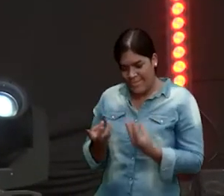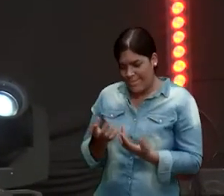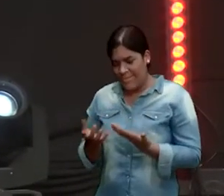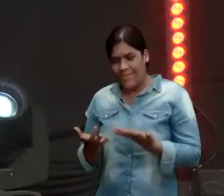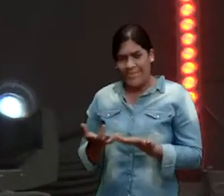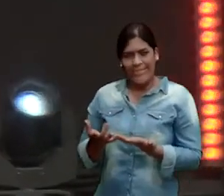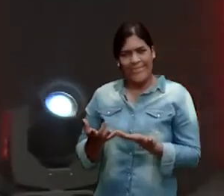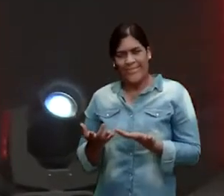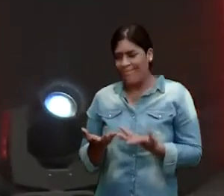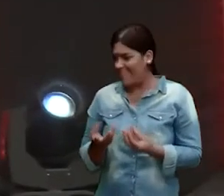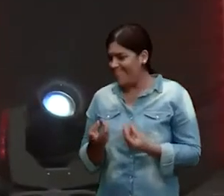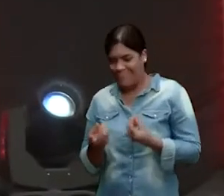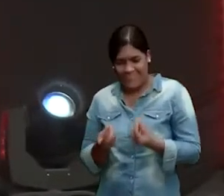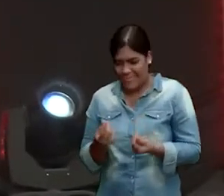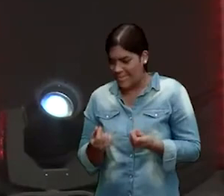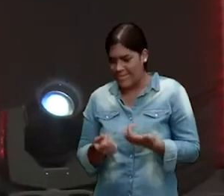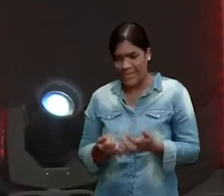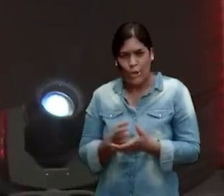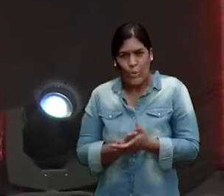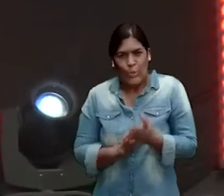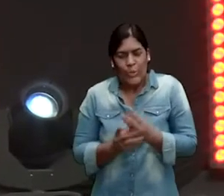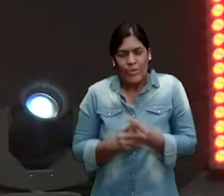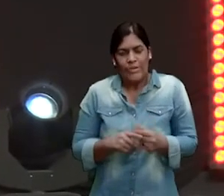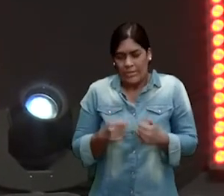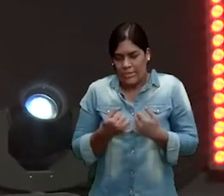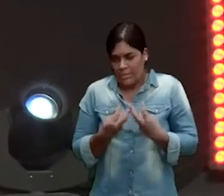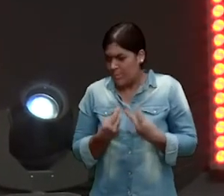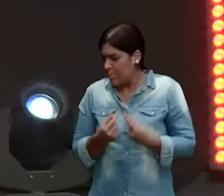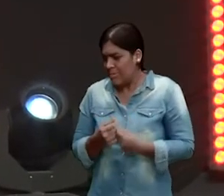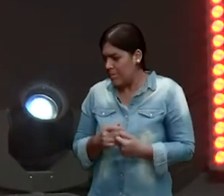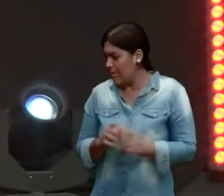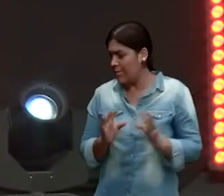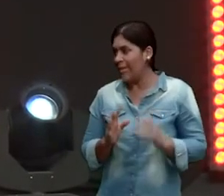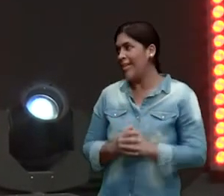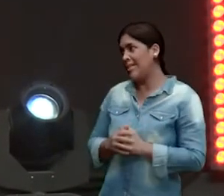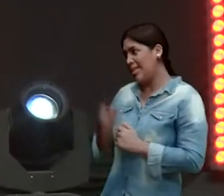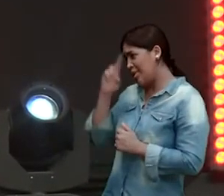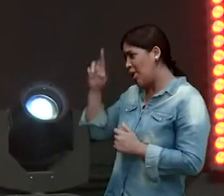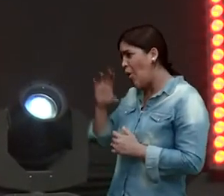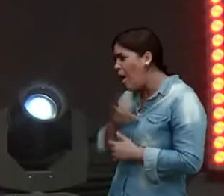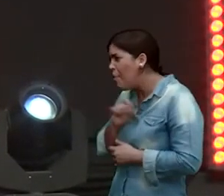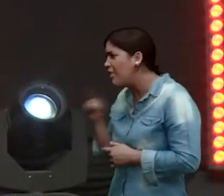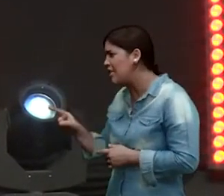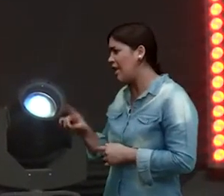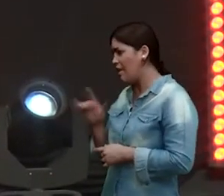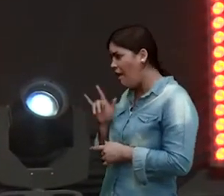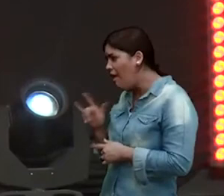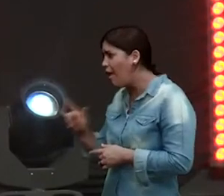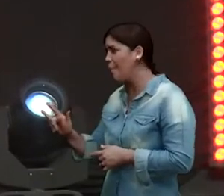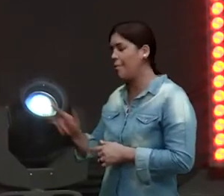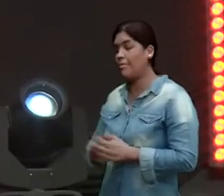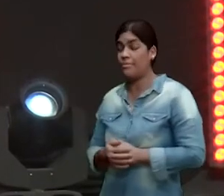meio intranquilo a mão começa a suar ele fala senhor eu te amo